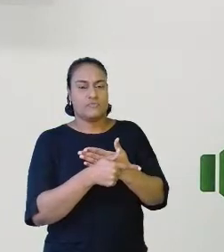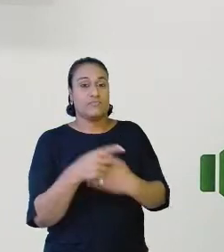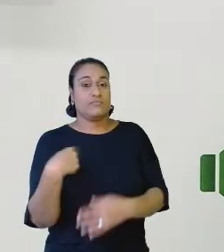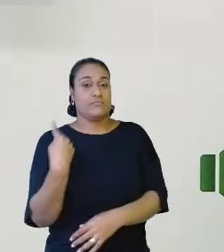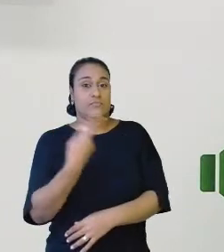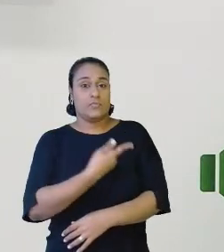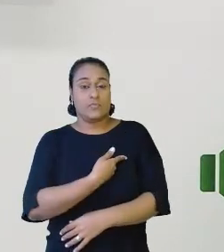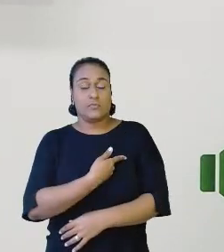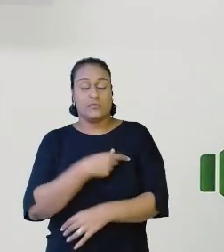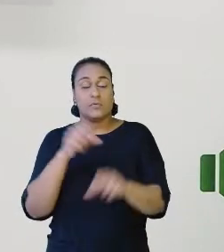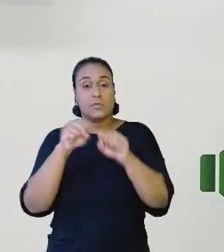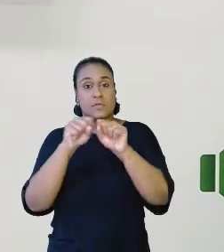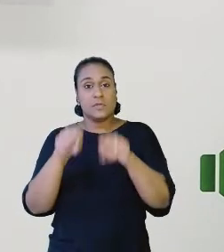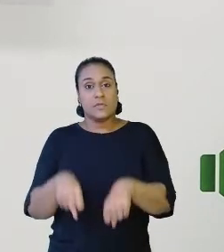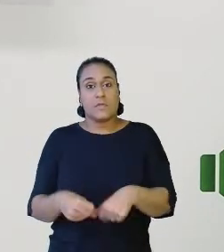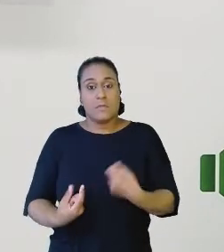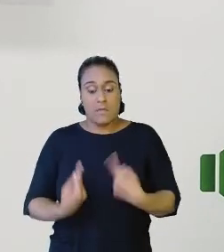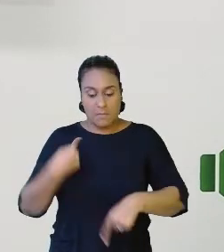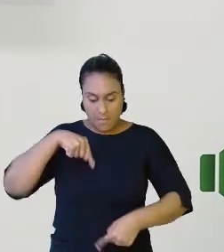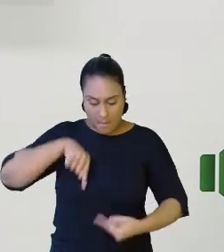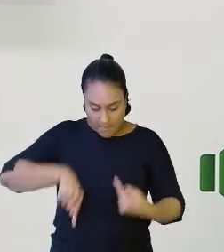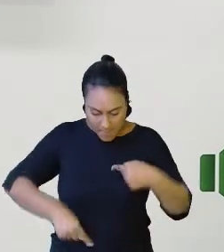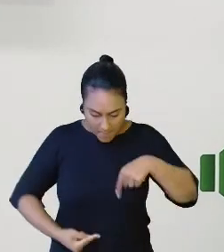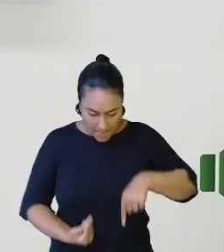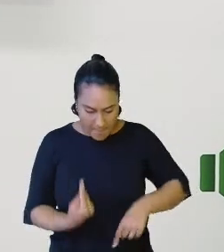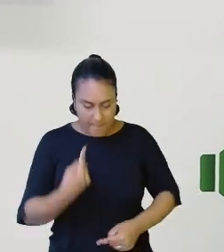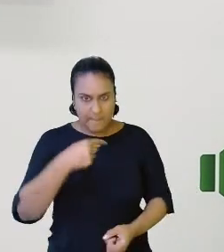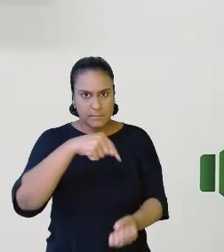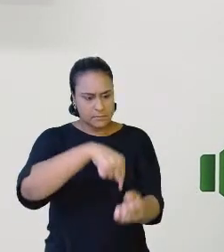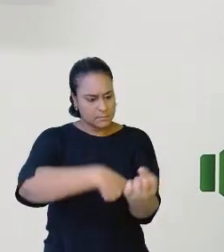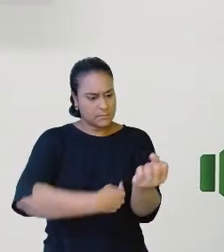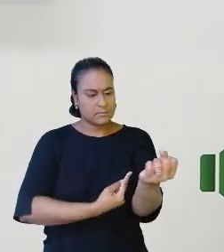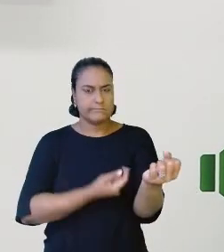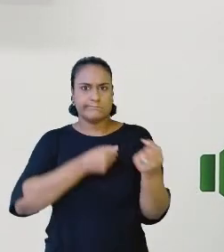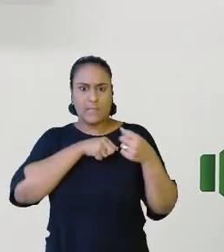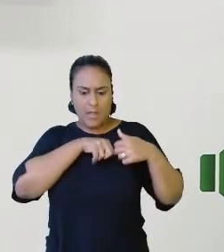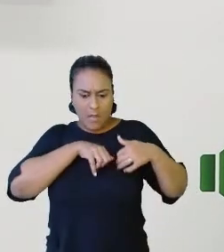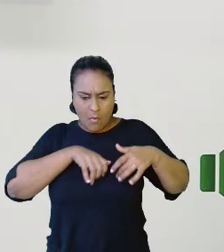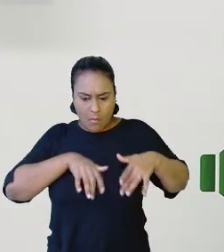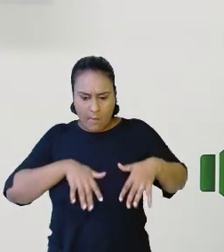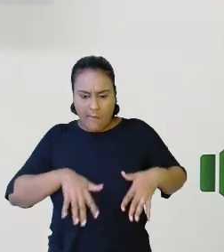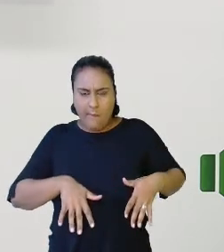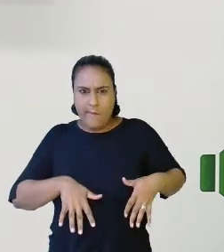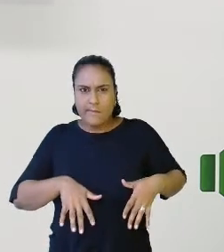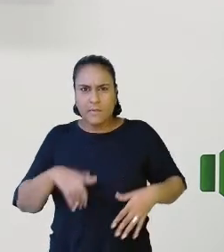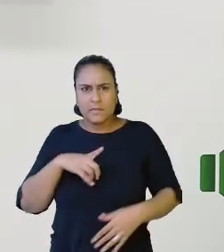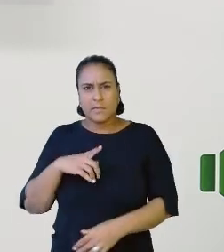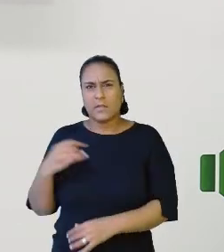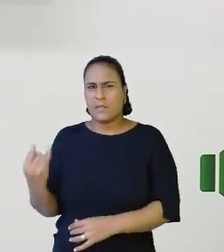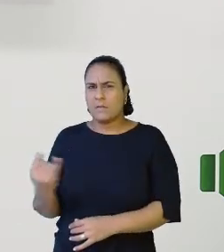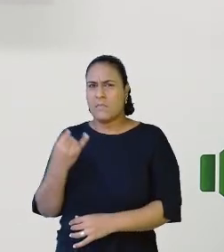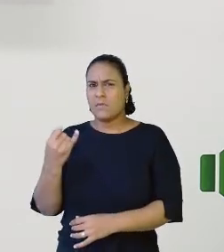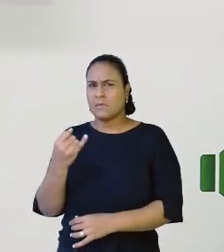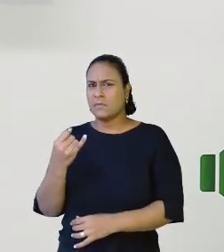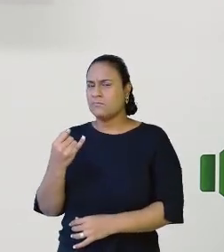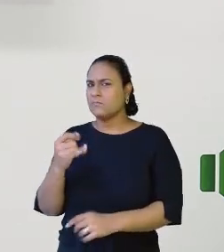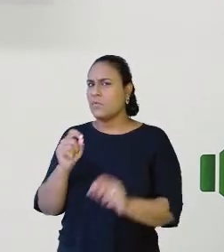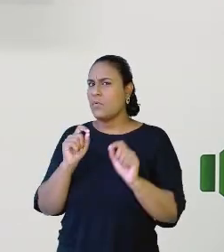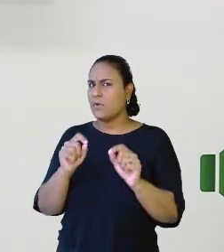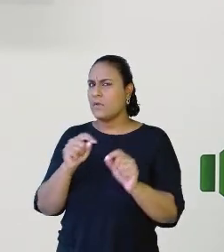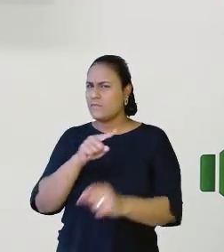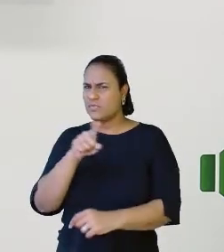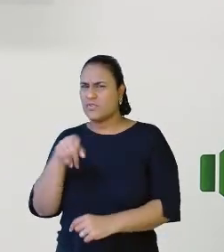sistema circulatório. Aí tem uma coisa importante. eu não sei se vocês já